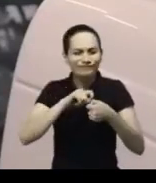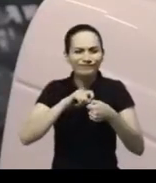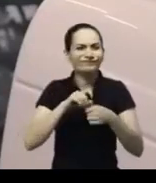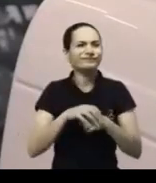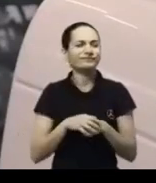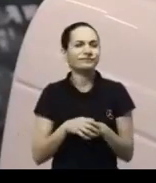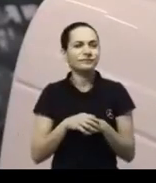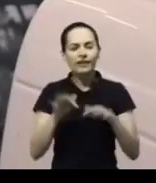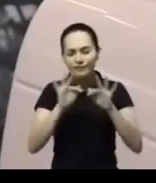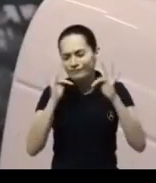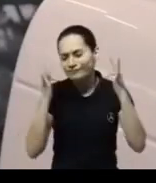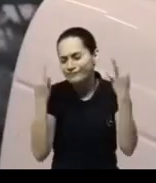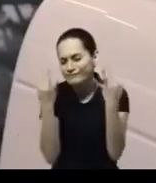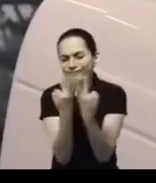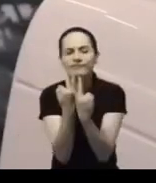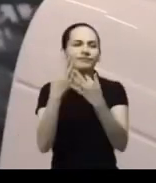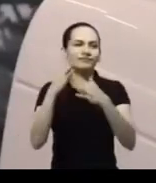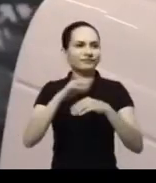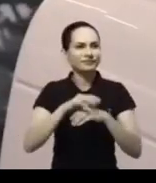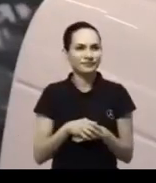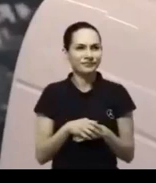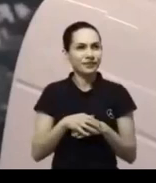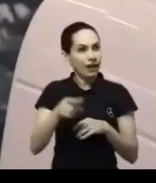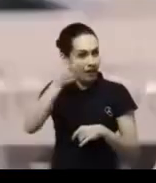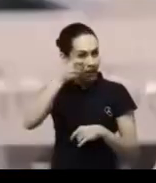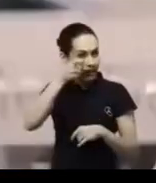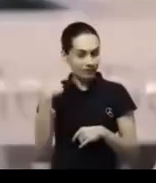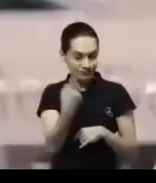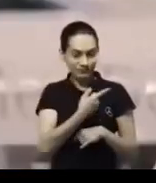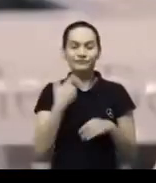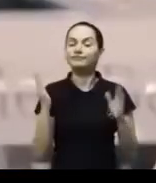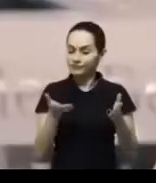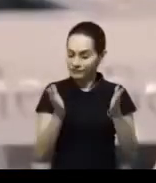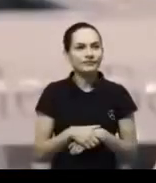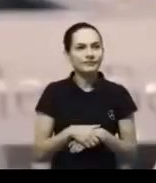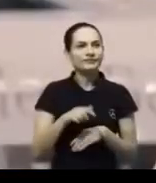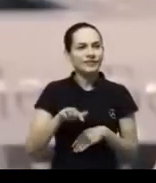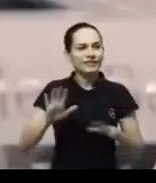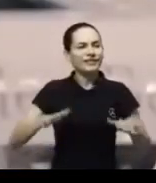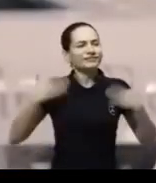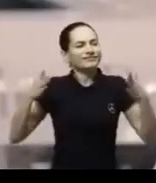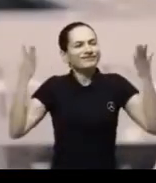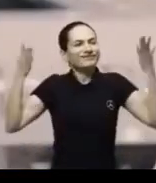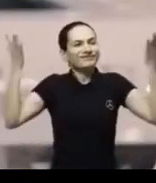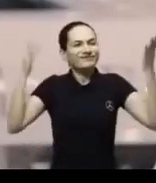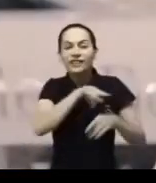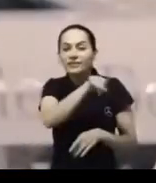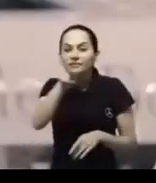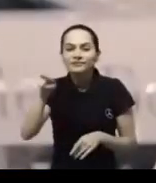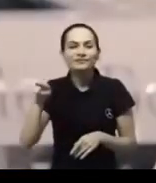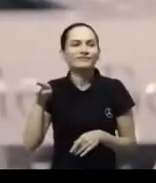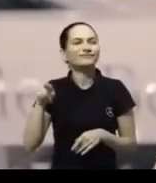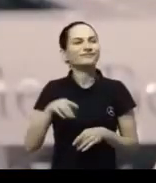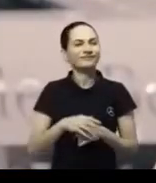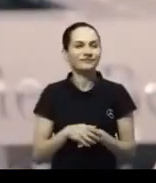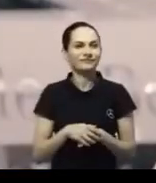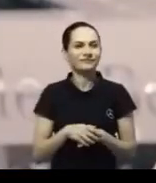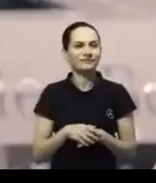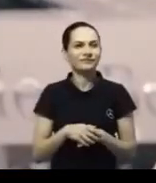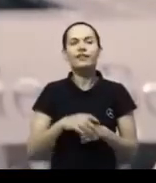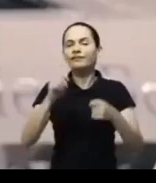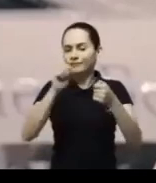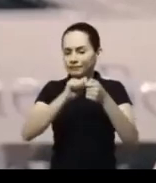nossa família e que estão nos assistindo. Essa homenagem é para você, que faz